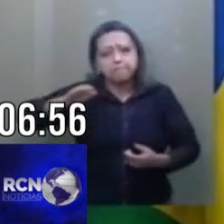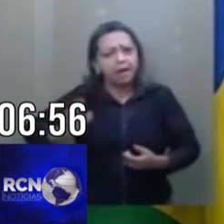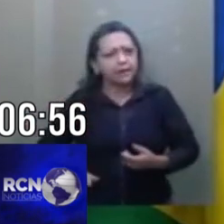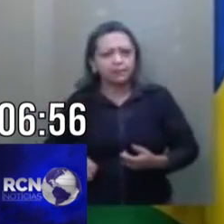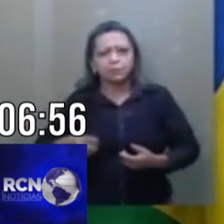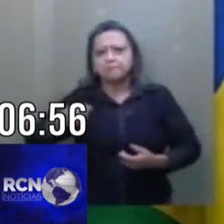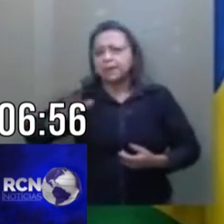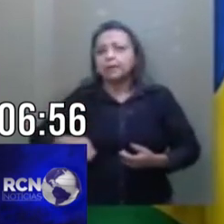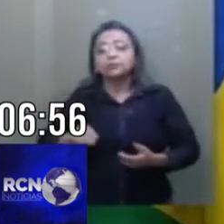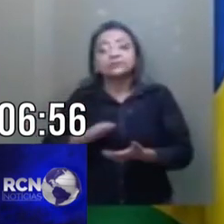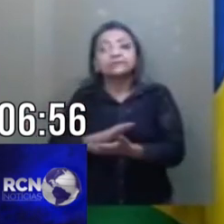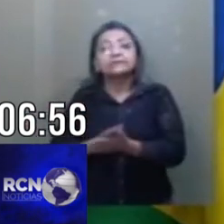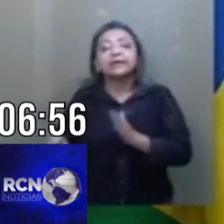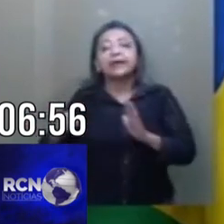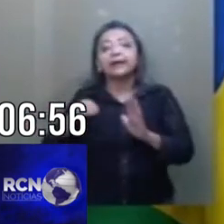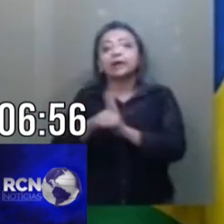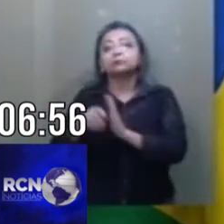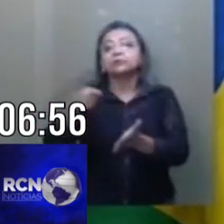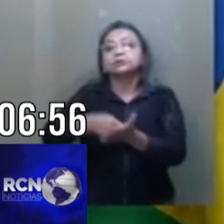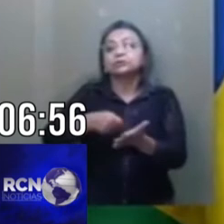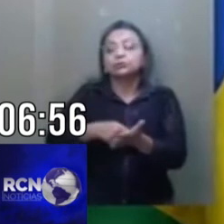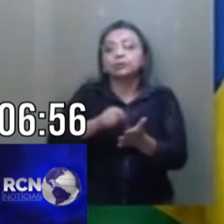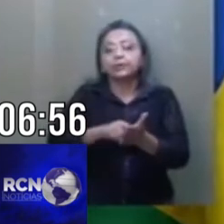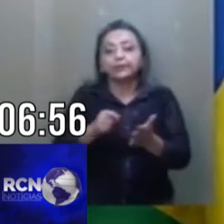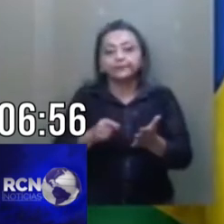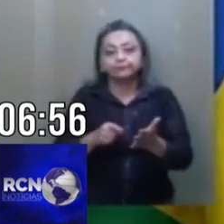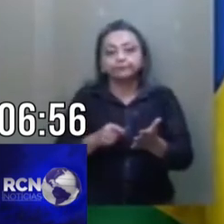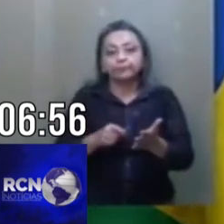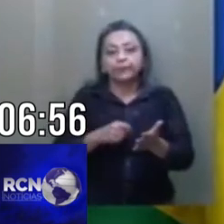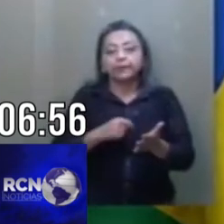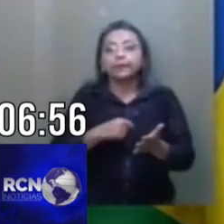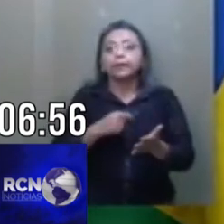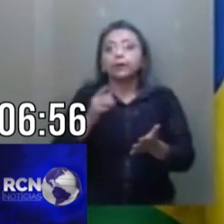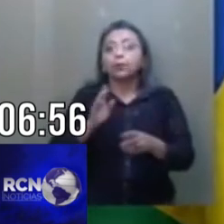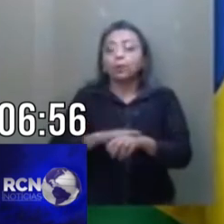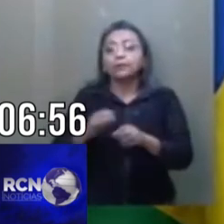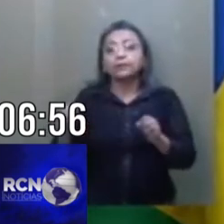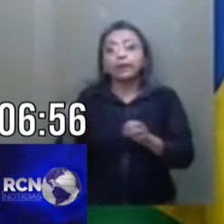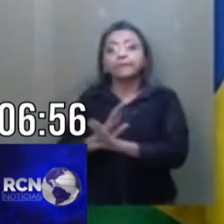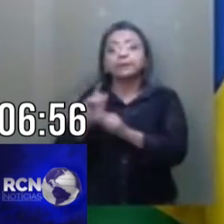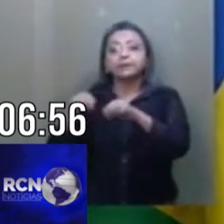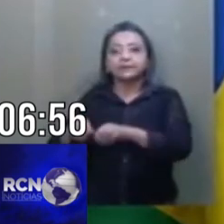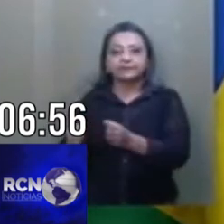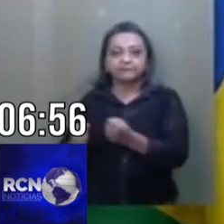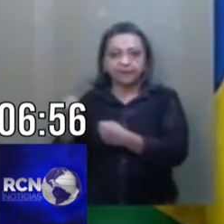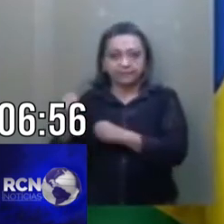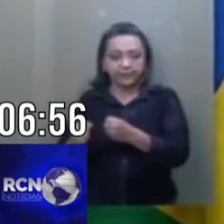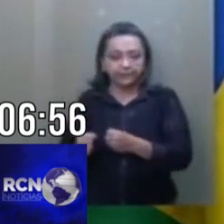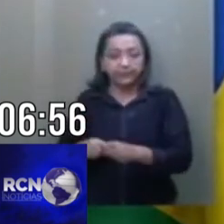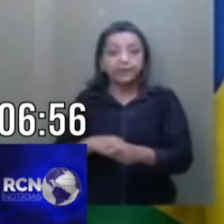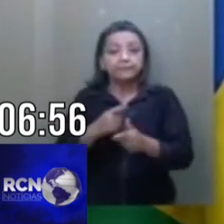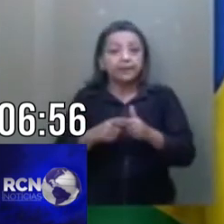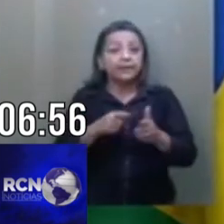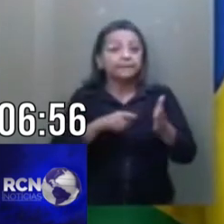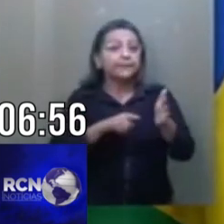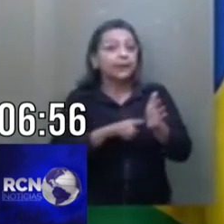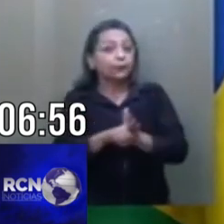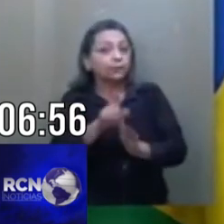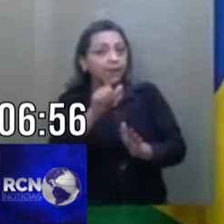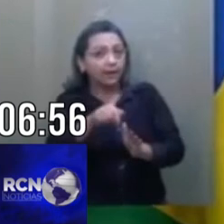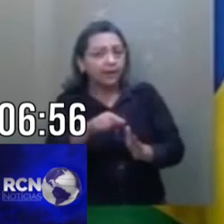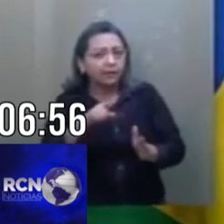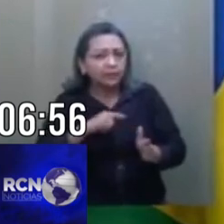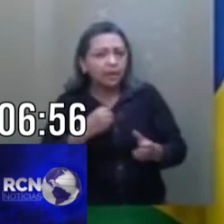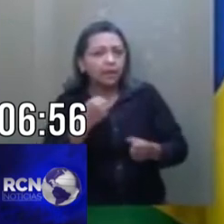sendo vendida sem a cláusula exigindo que a Acron termine a fábrica de fertilizantes. E mais, a pergunta é, tem